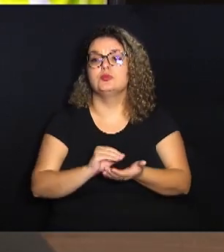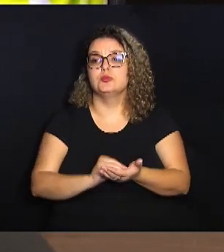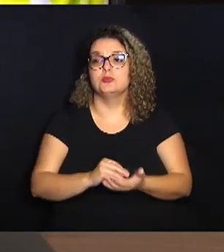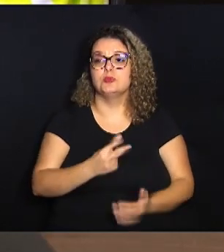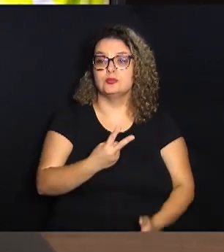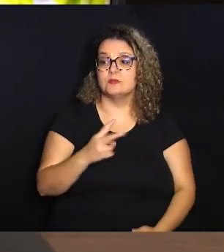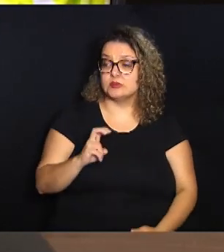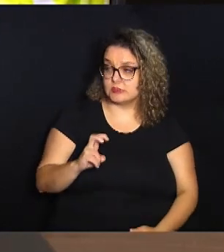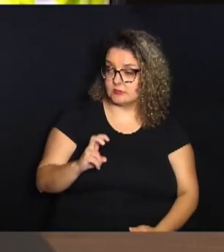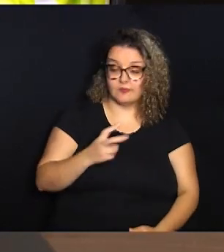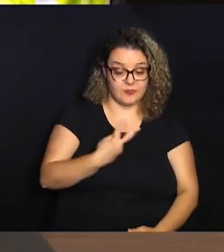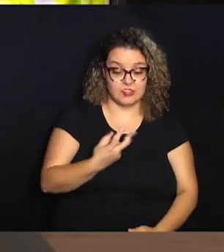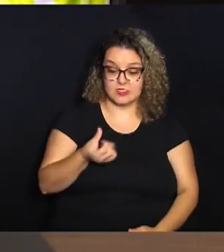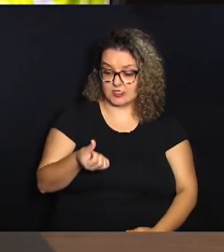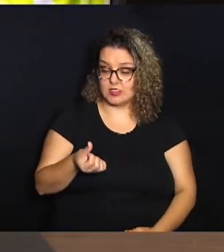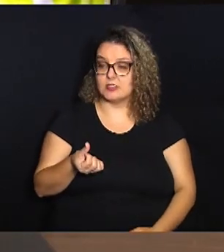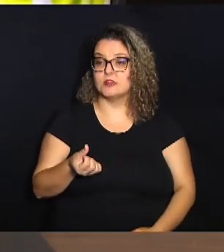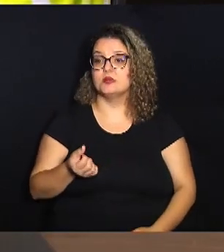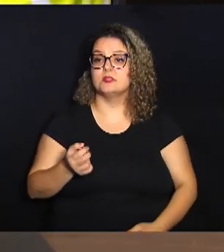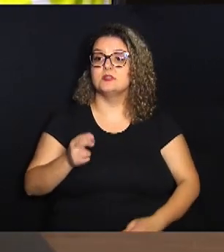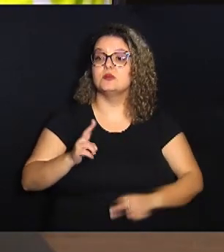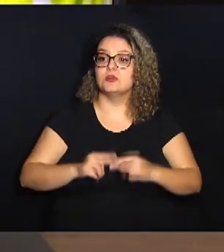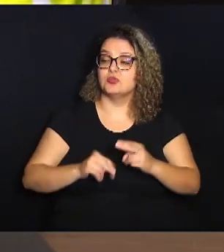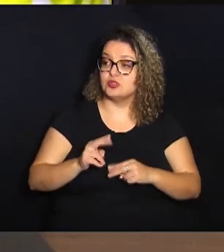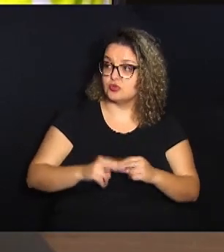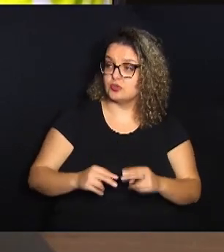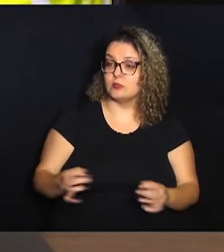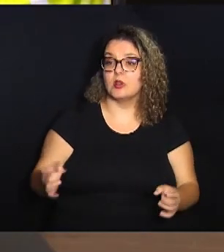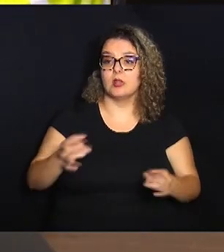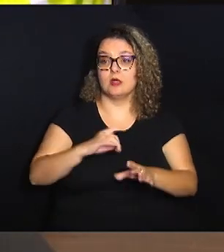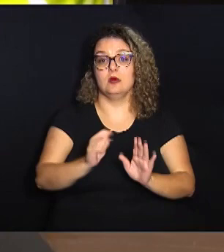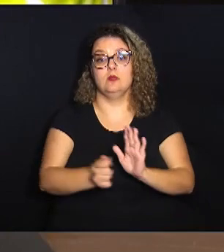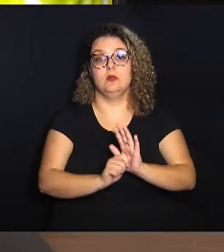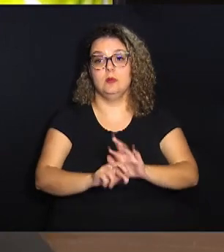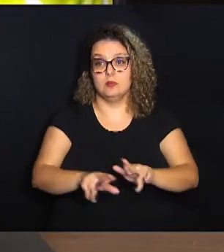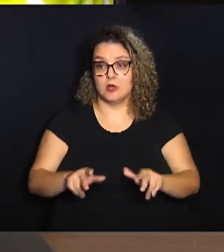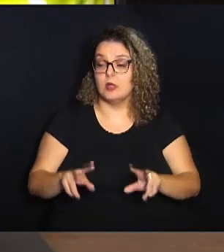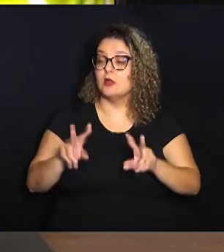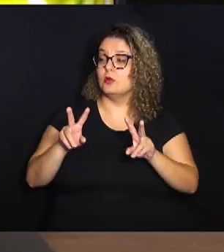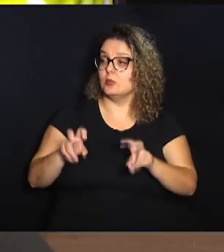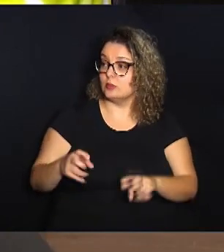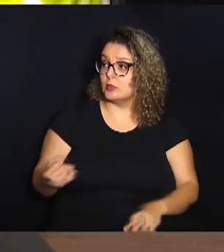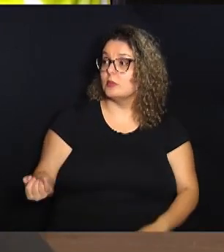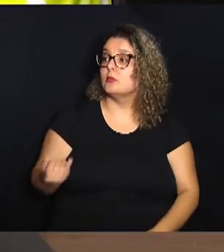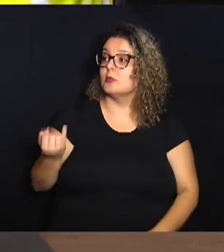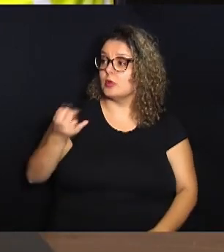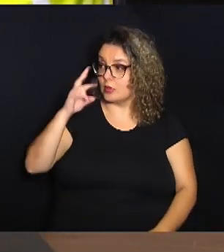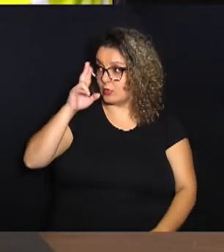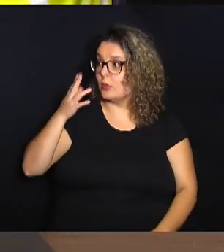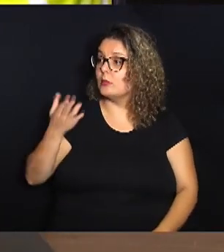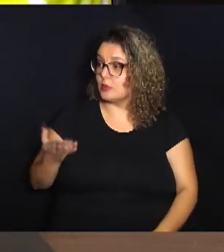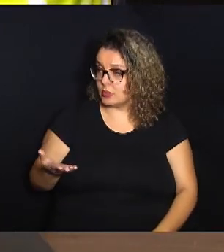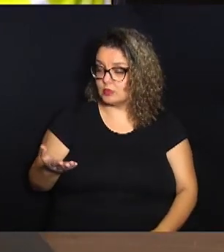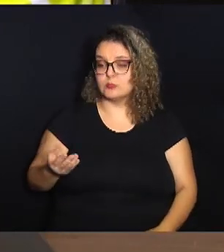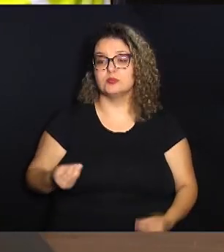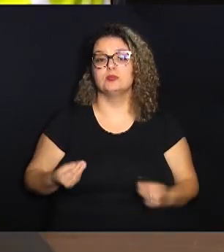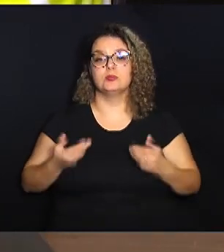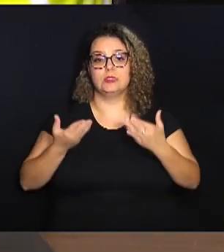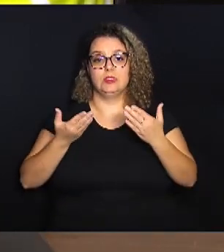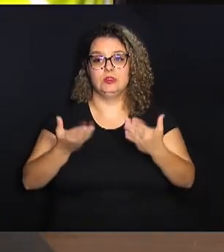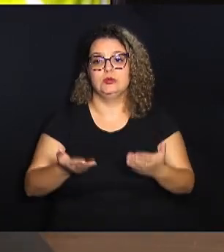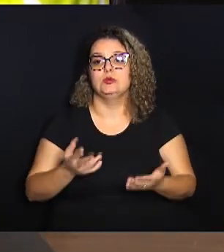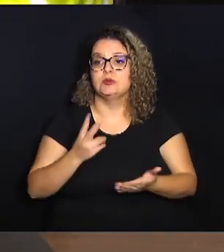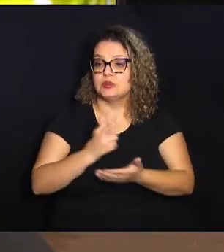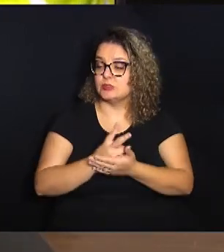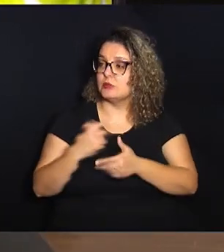de junho foi o Dia Internacional de Combate às Drogas e a gente sabe que esse é um tema muito caro ao senhor, que traz aí sempre